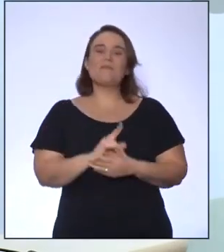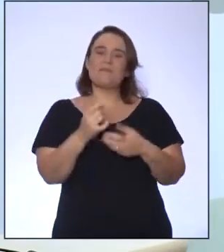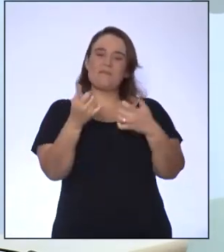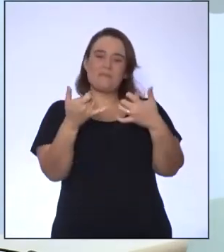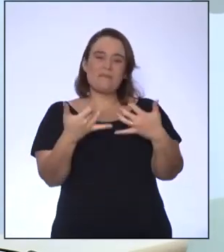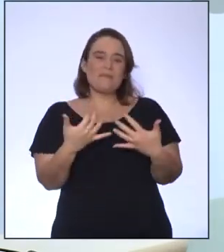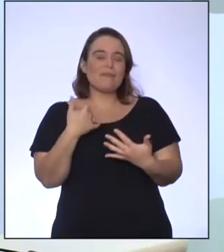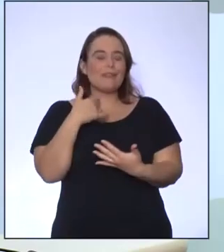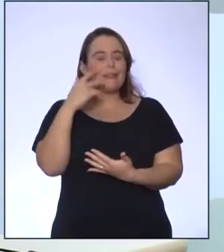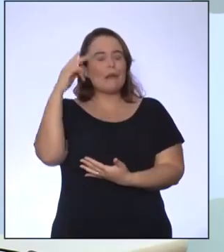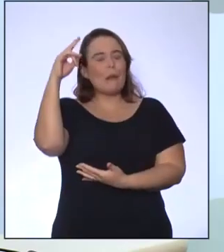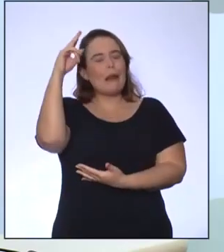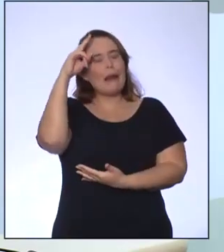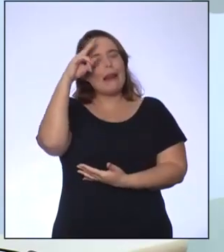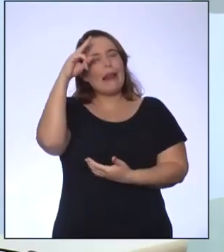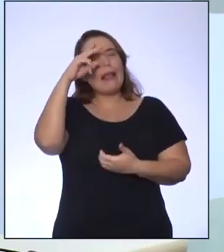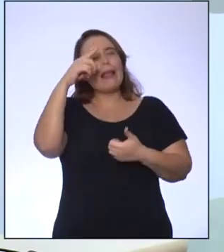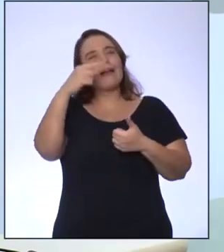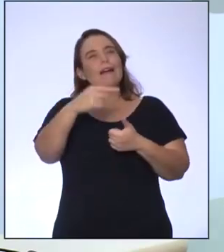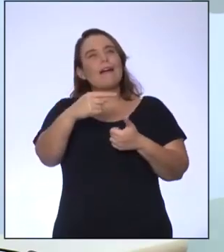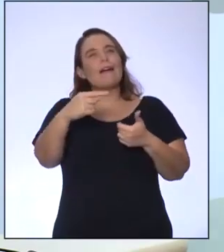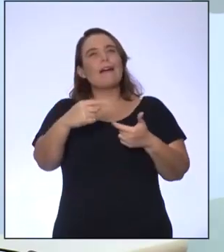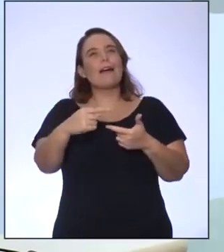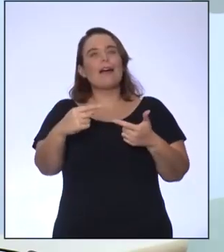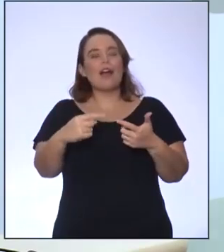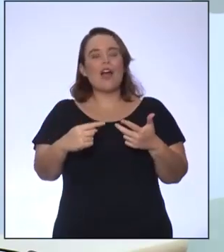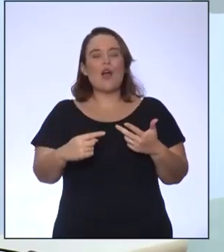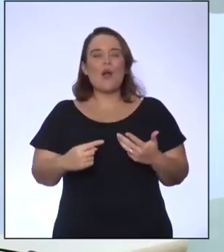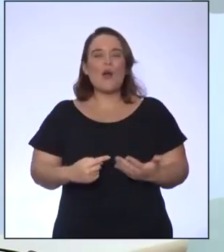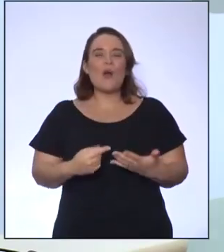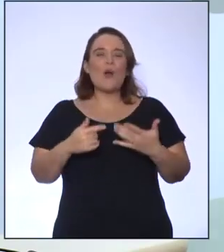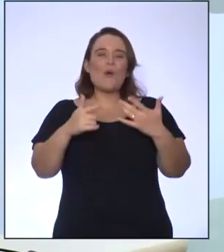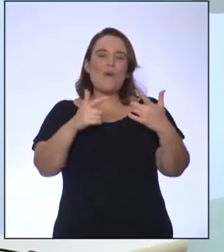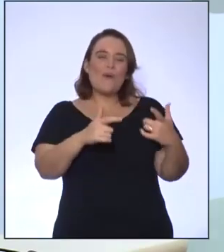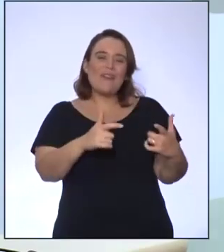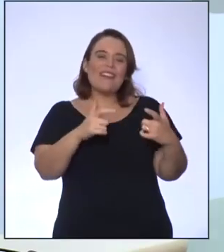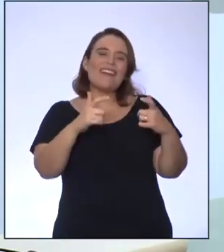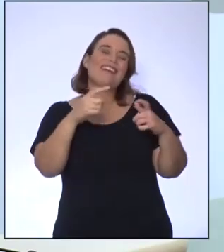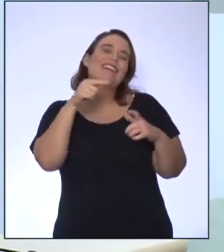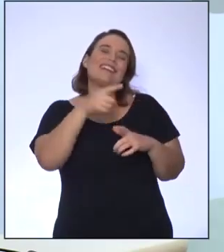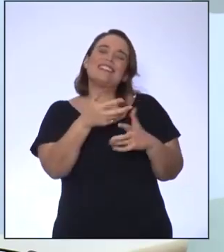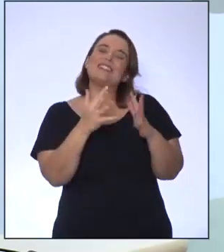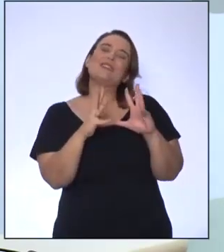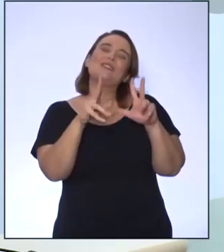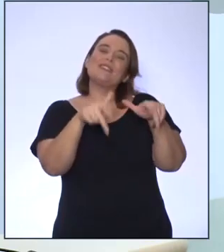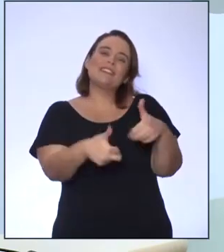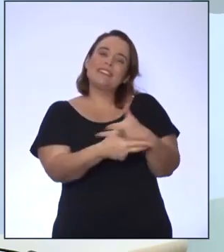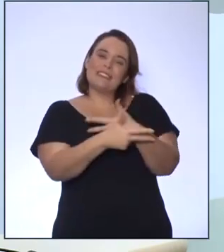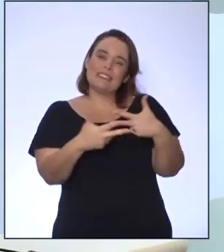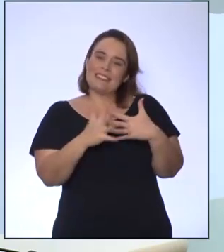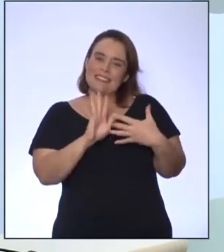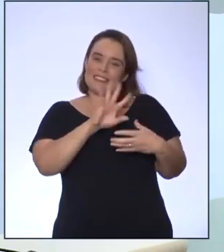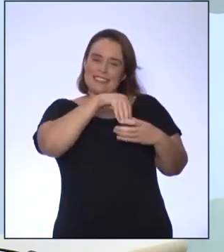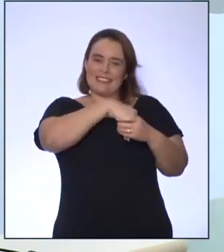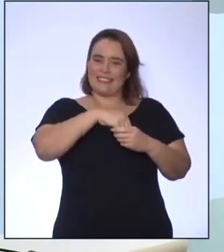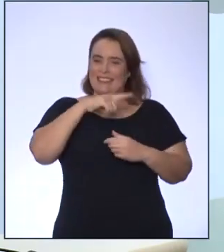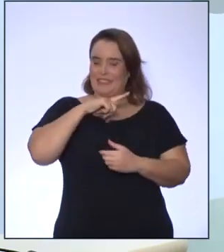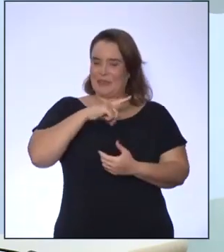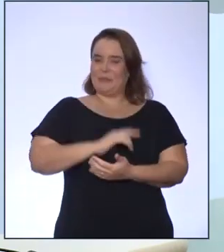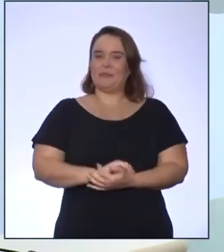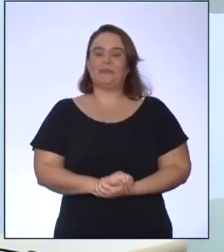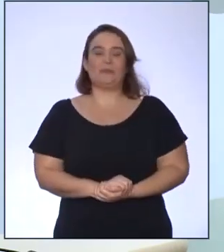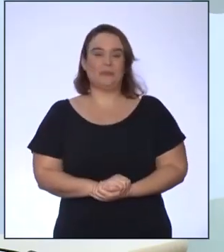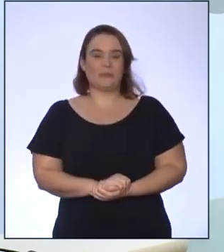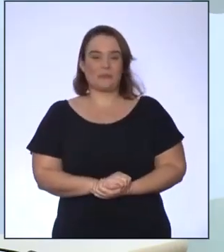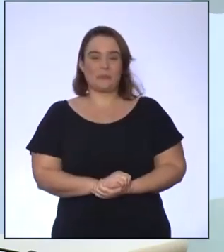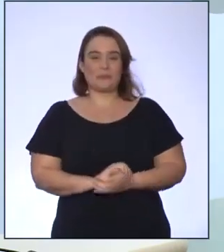fui lembrando de todo aquele lugar e de todos os elementos que a compõem. Né? Então, agora,